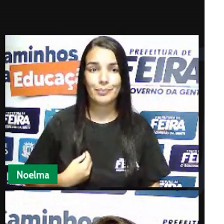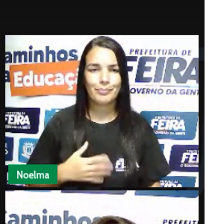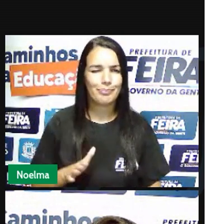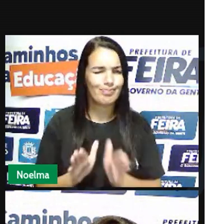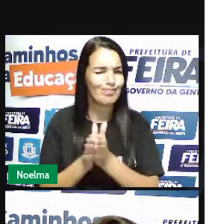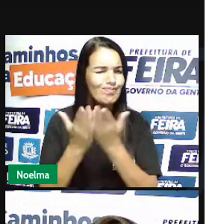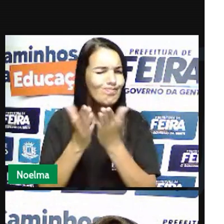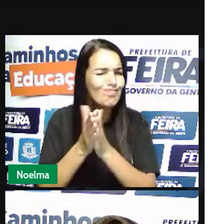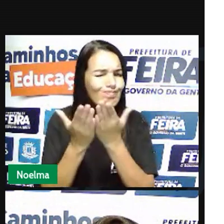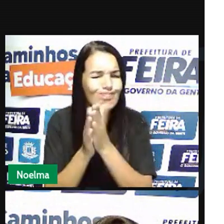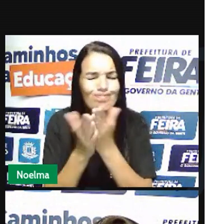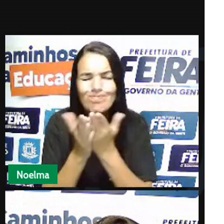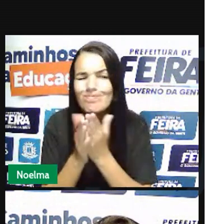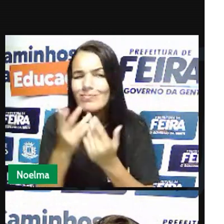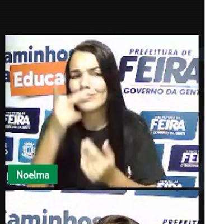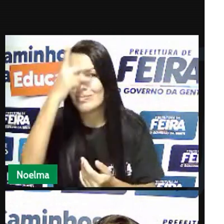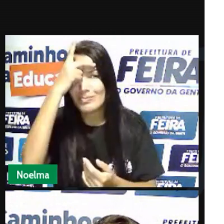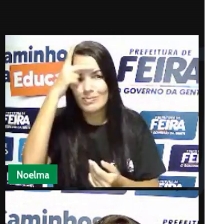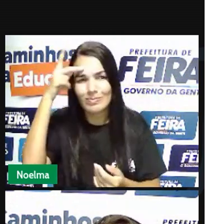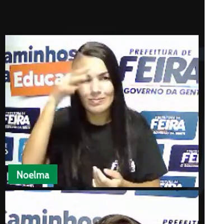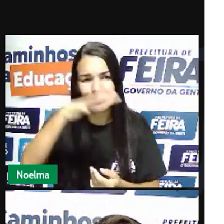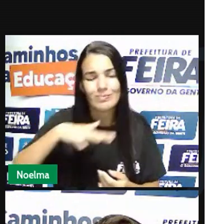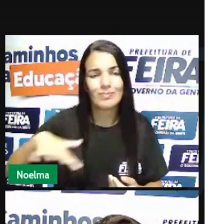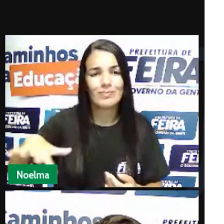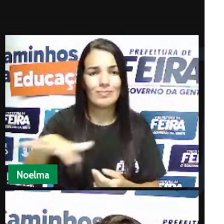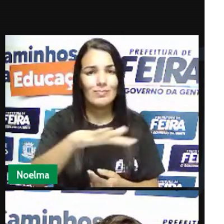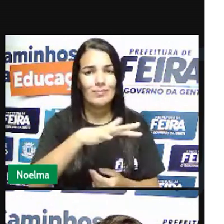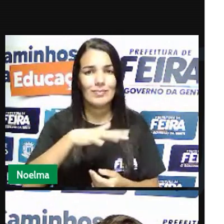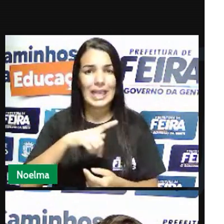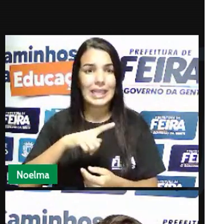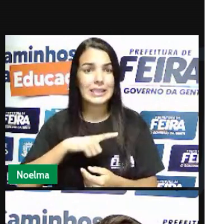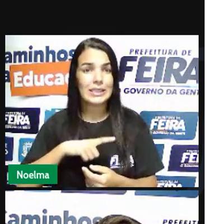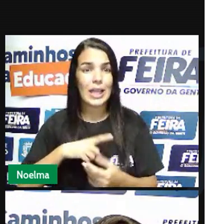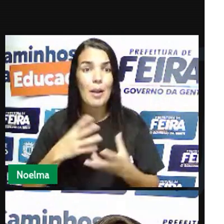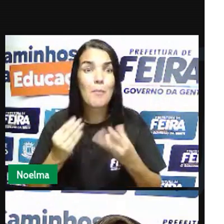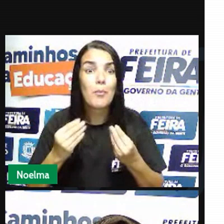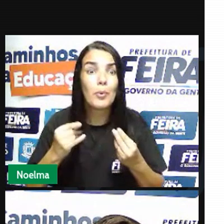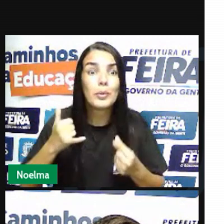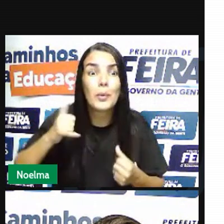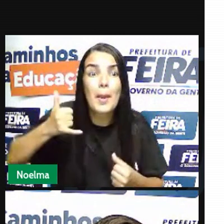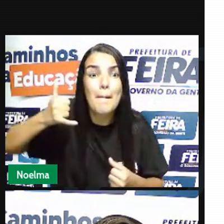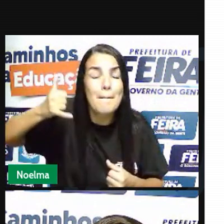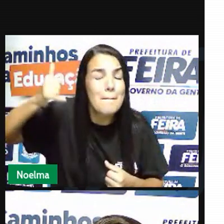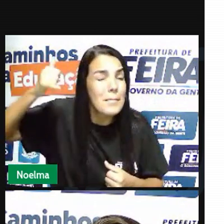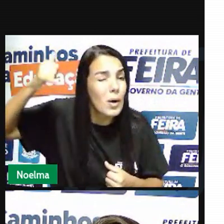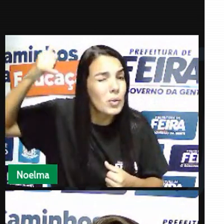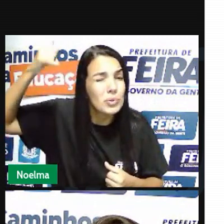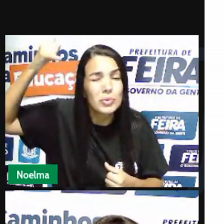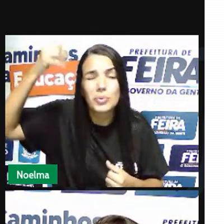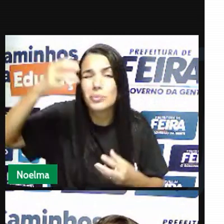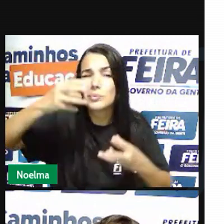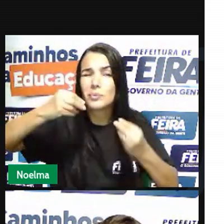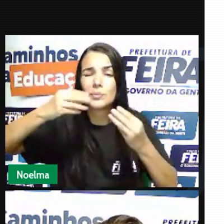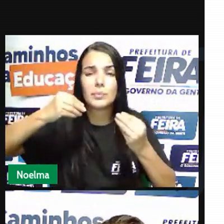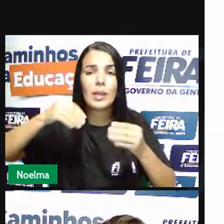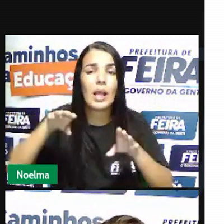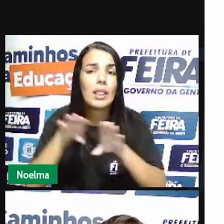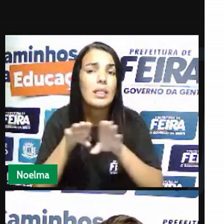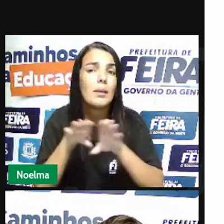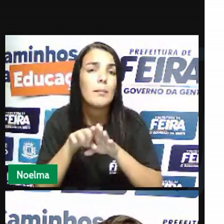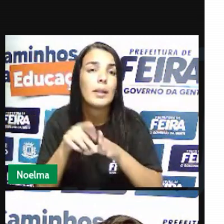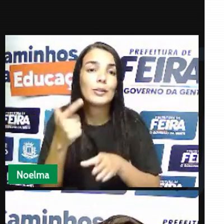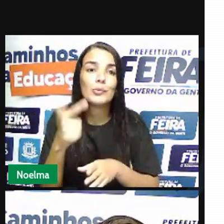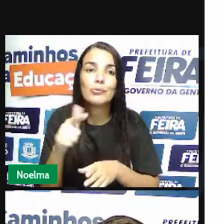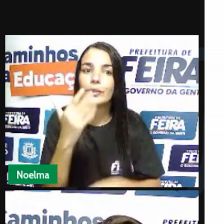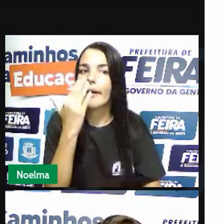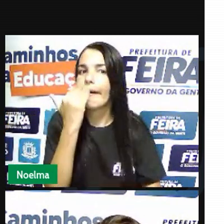condição de vida das pessoas, do povo. Havia uma elevada carga tributária, né? Impostos altíssimos, e a